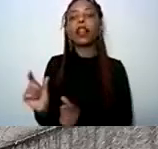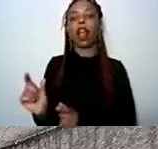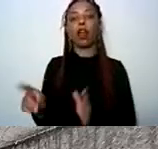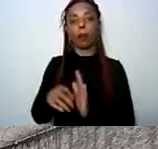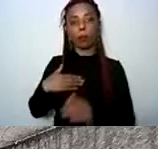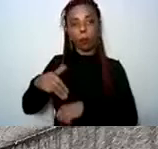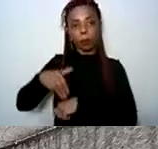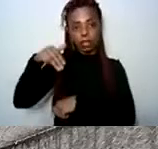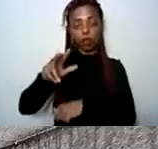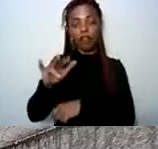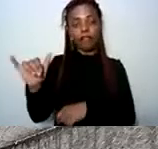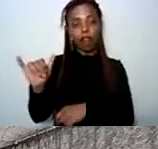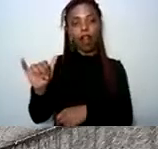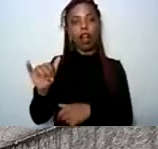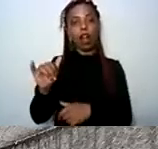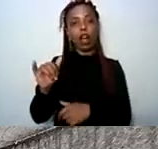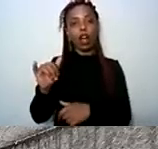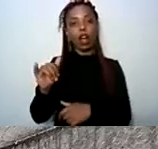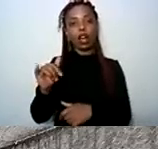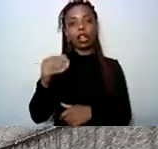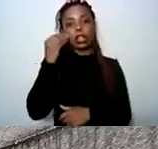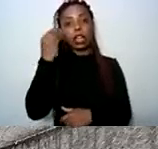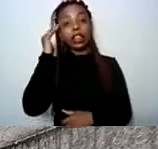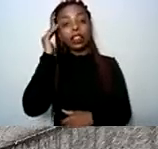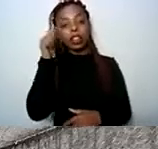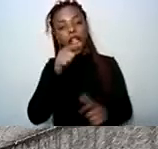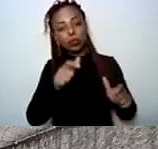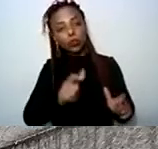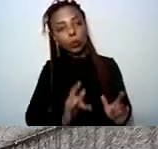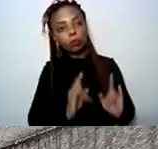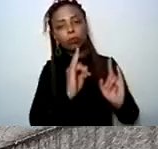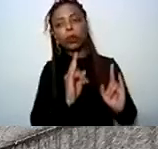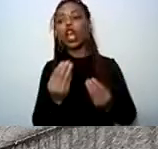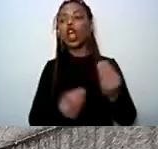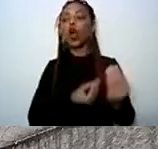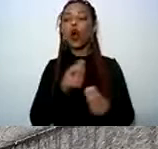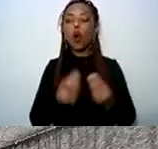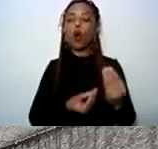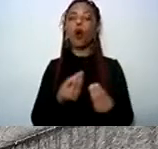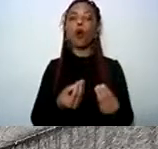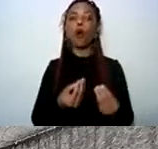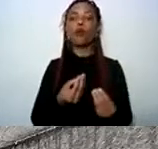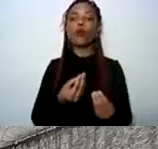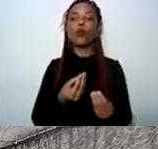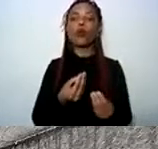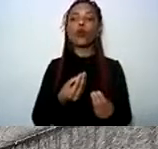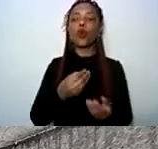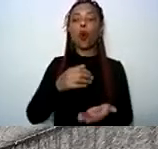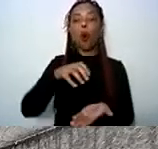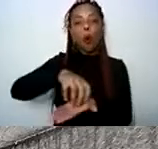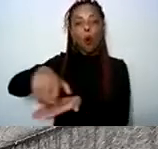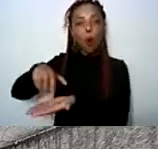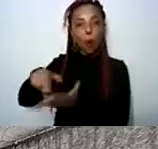o entendimento desse bem e como ele foi interpretado pelos órgãos de patrimônio, né, na